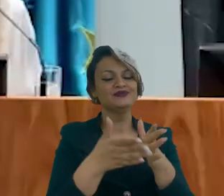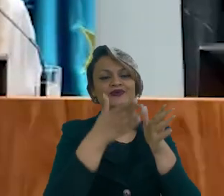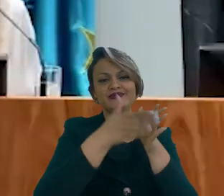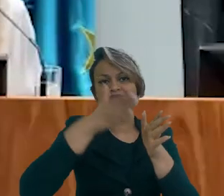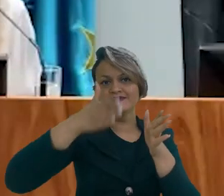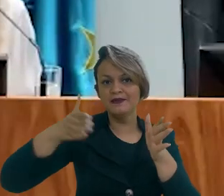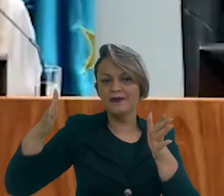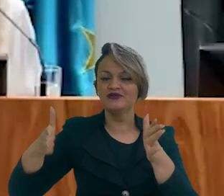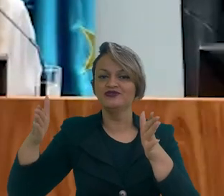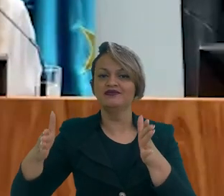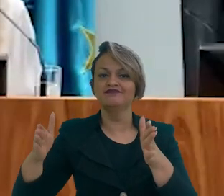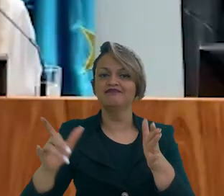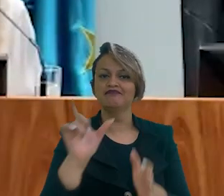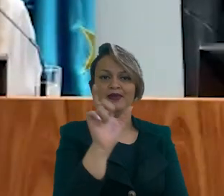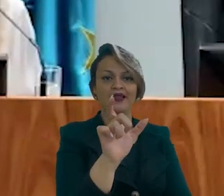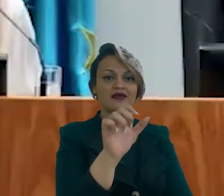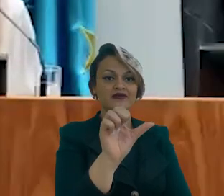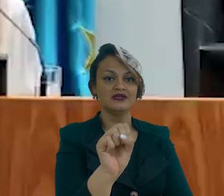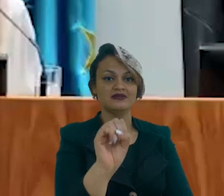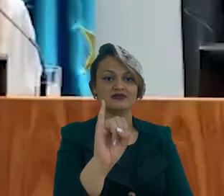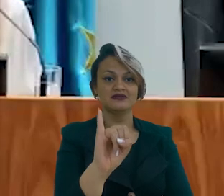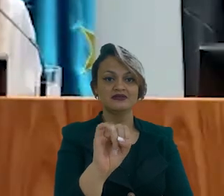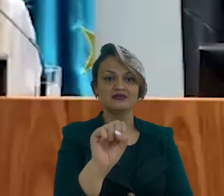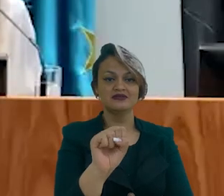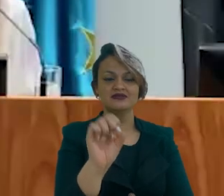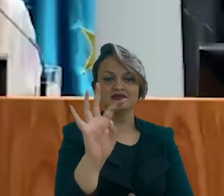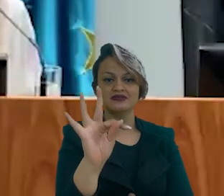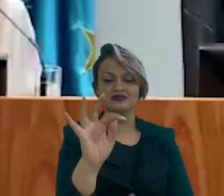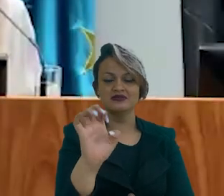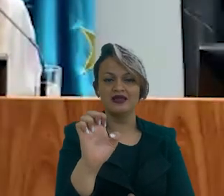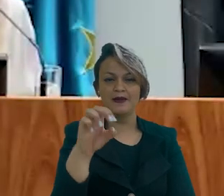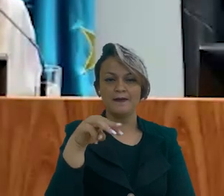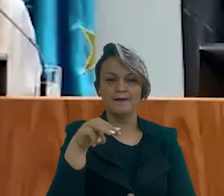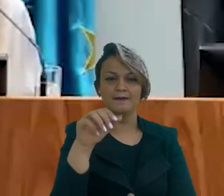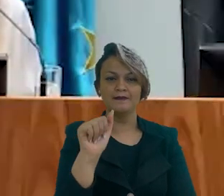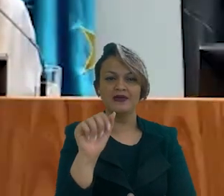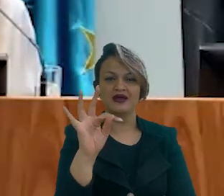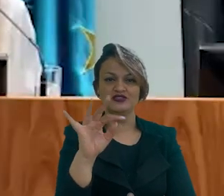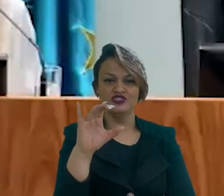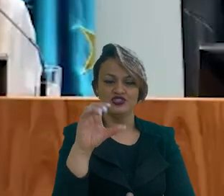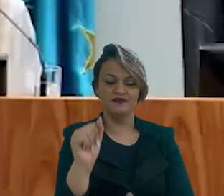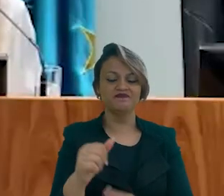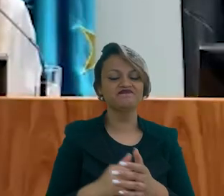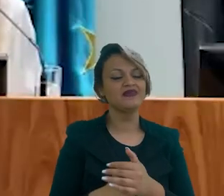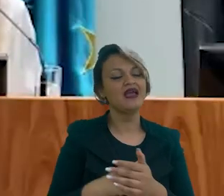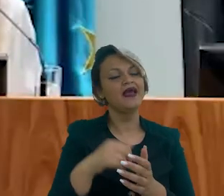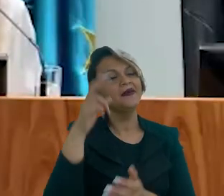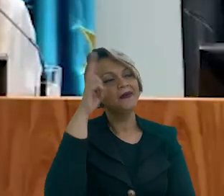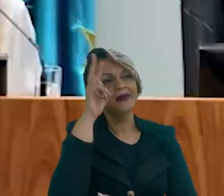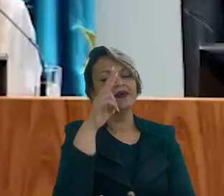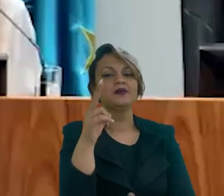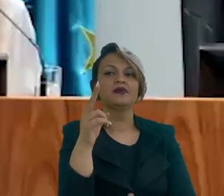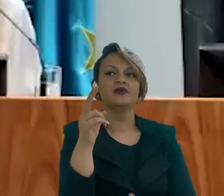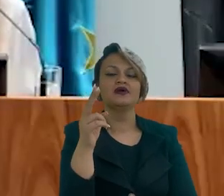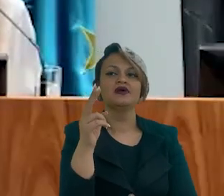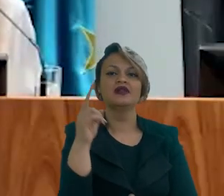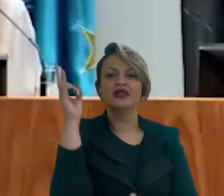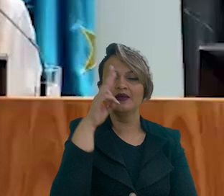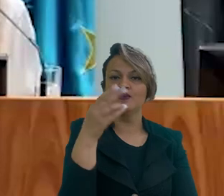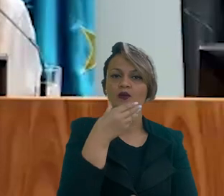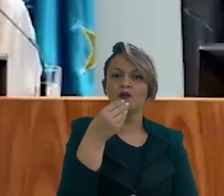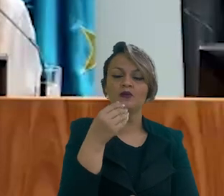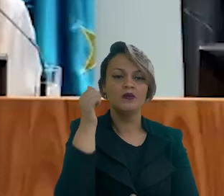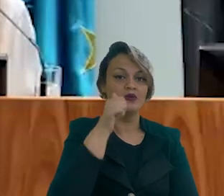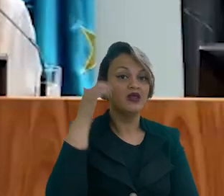maneira sistemática já utilizando essa palavra que farei referências em várias passagens lembro-me sempre